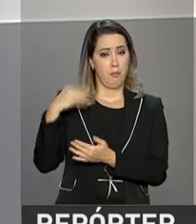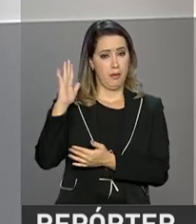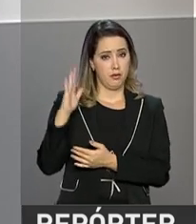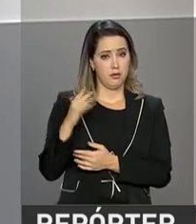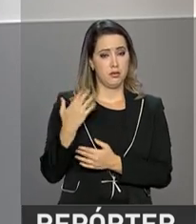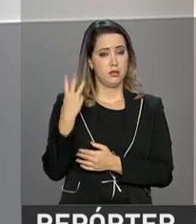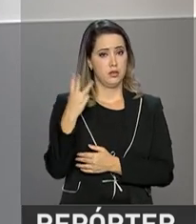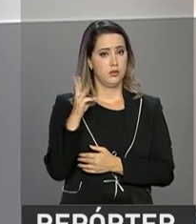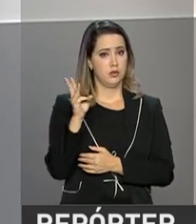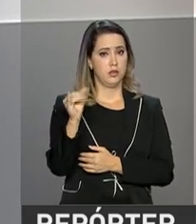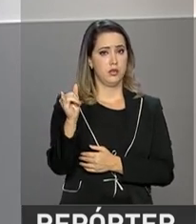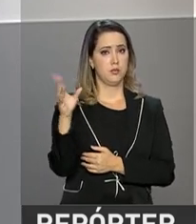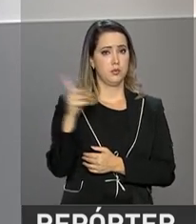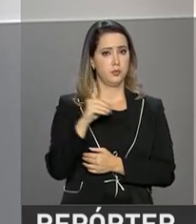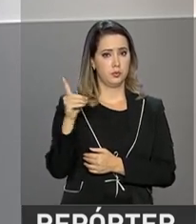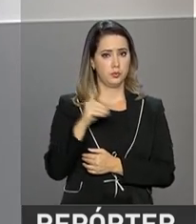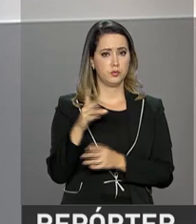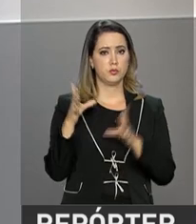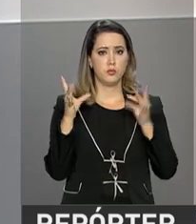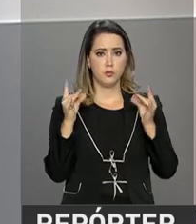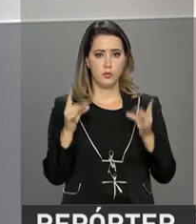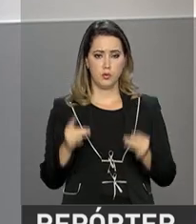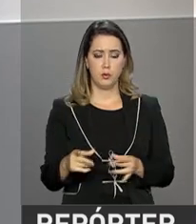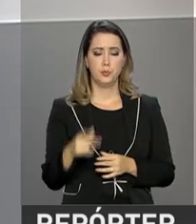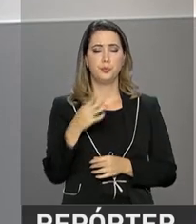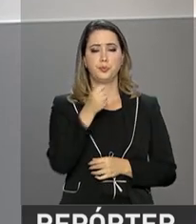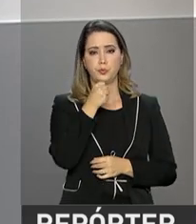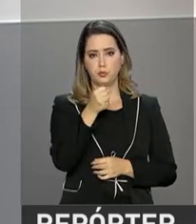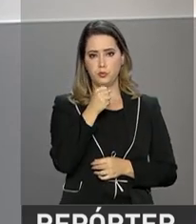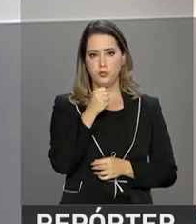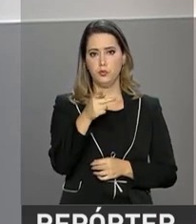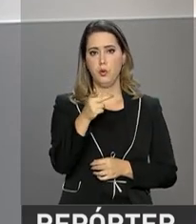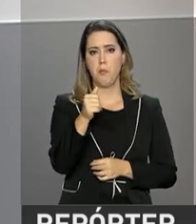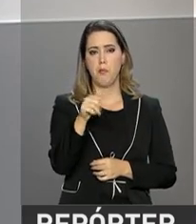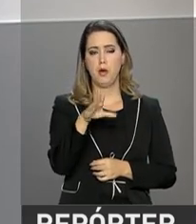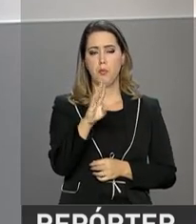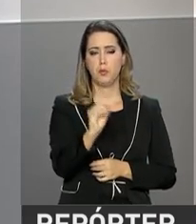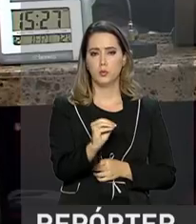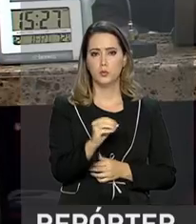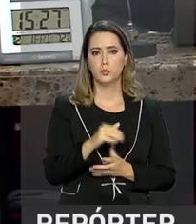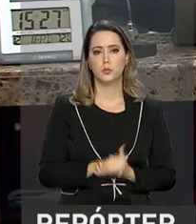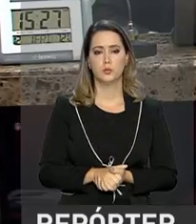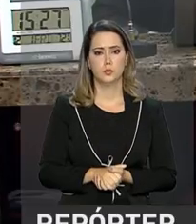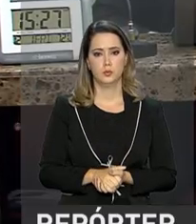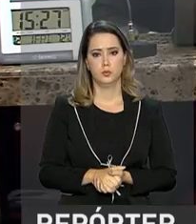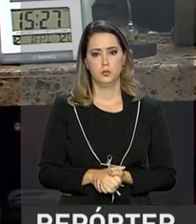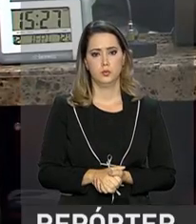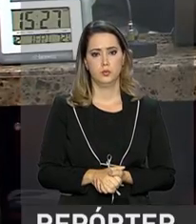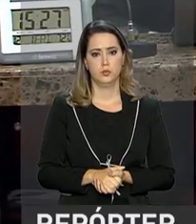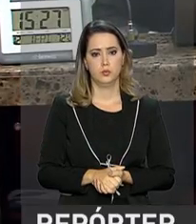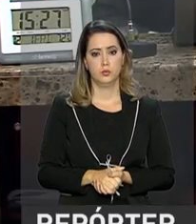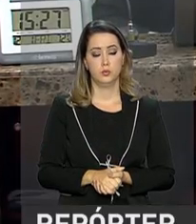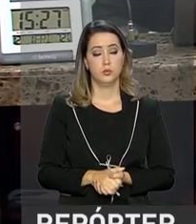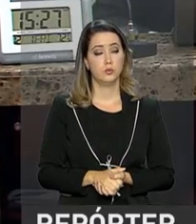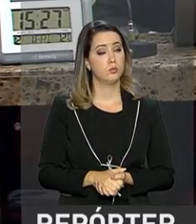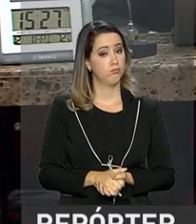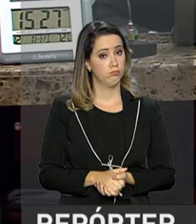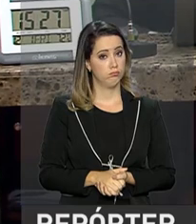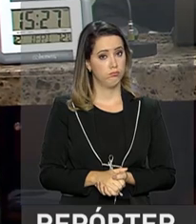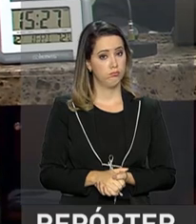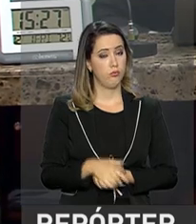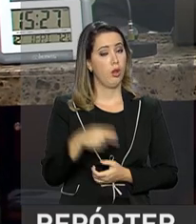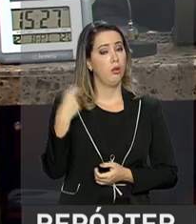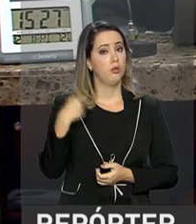bilhões de dólares quem detalha os números é o repórter pablo mundim em novembro a balança